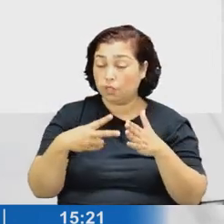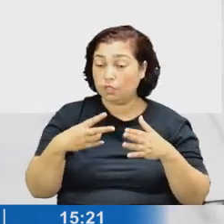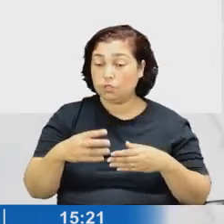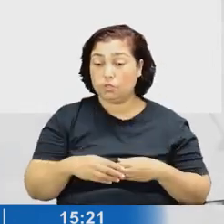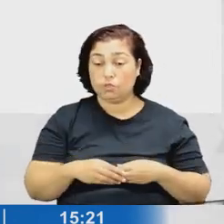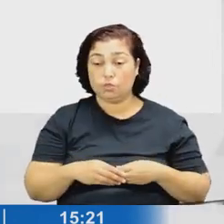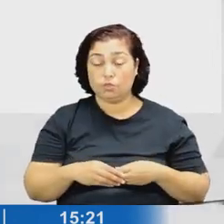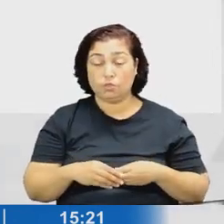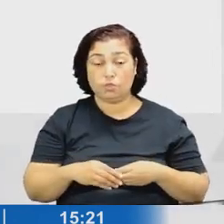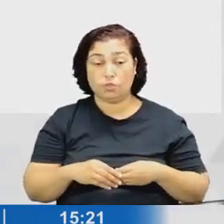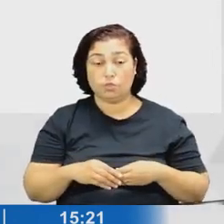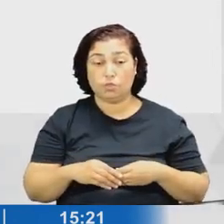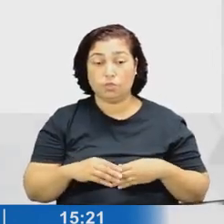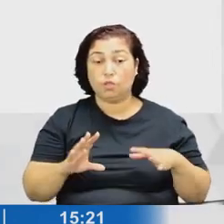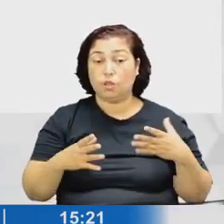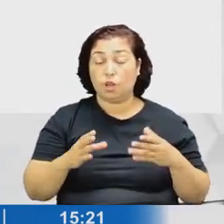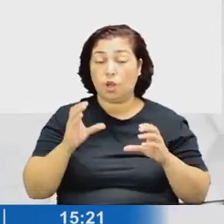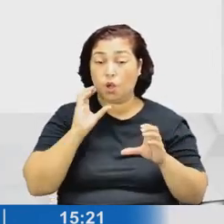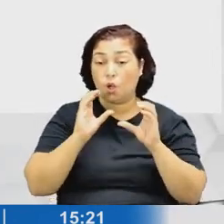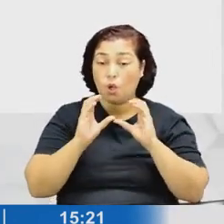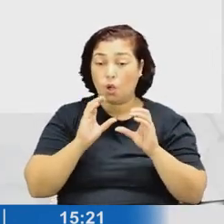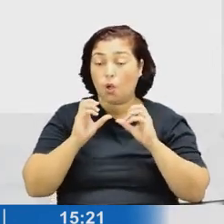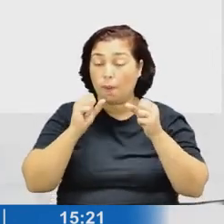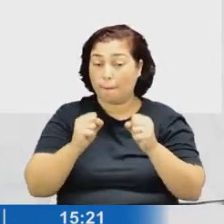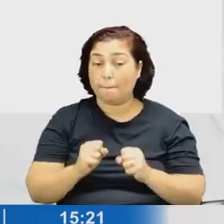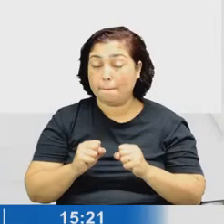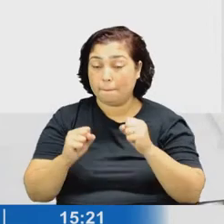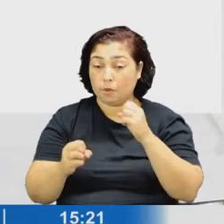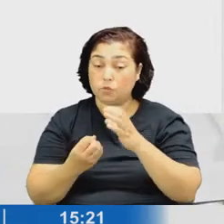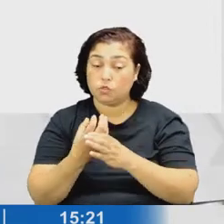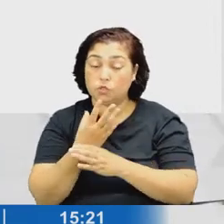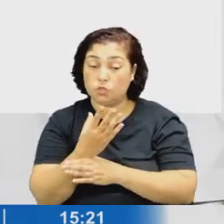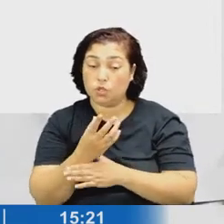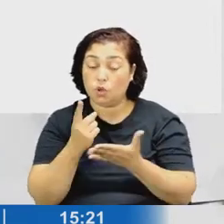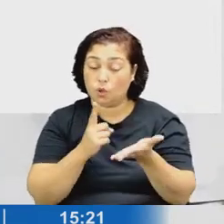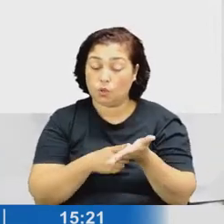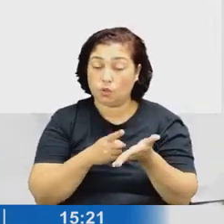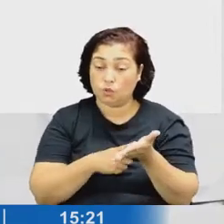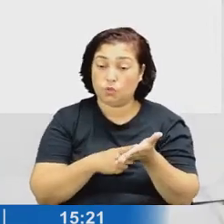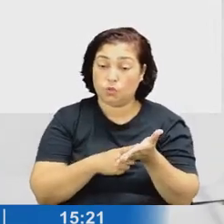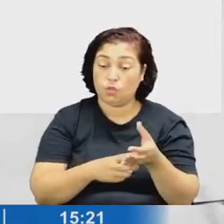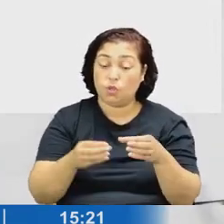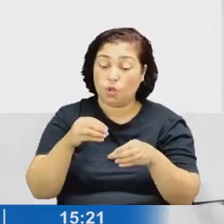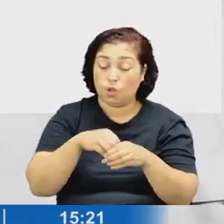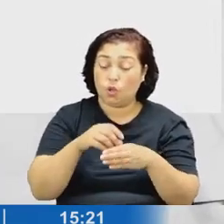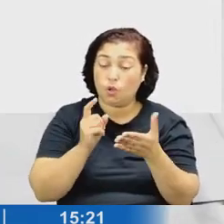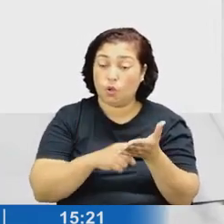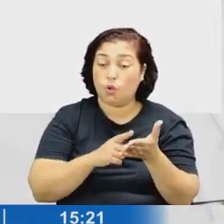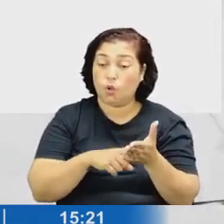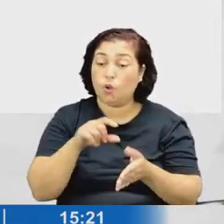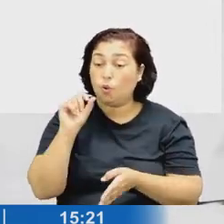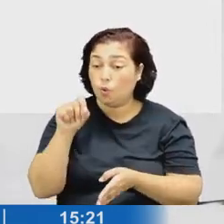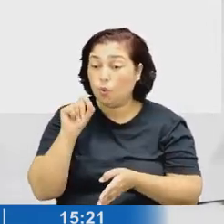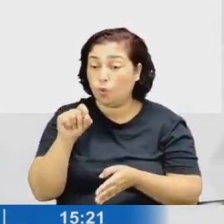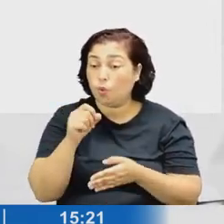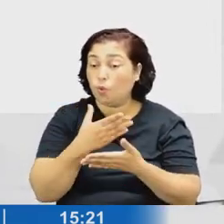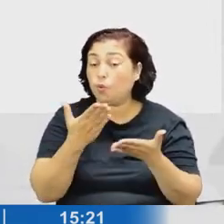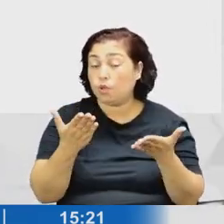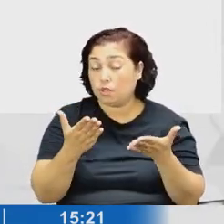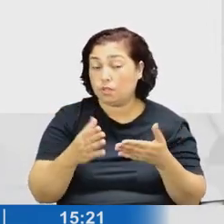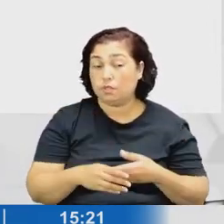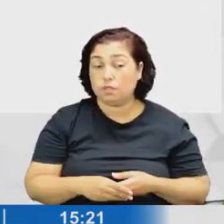aí de repente a comunicação pode criar uma agenda dentro da agenda que que seria cara